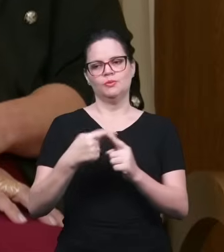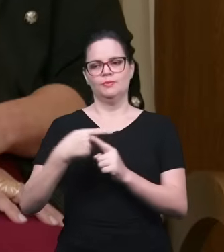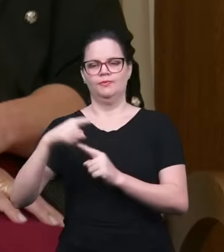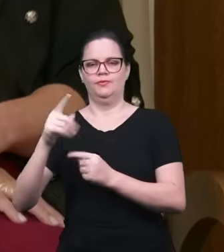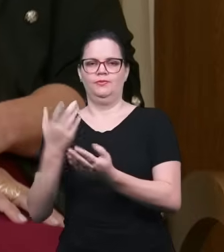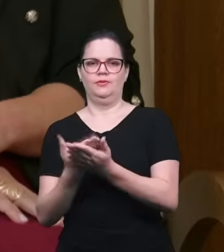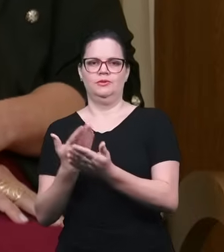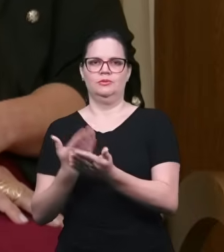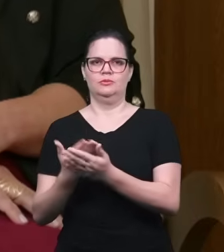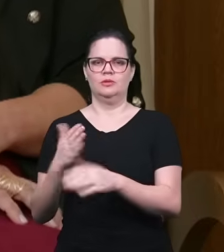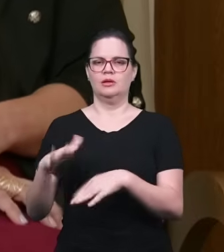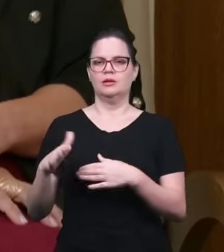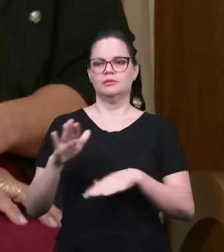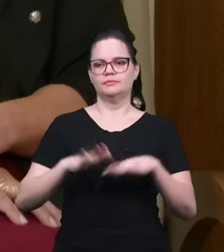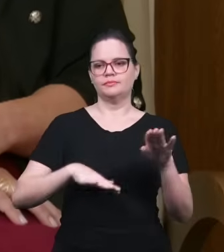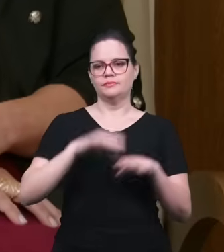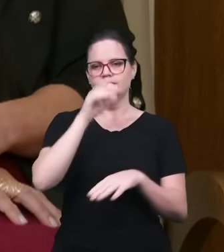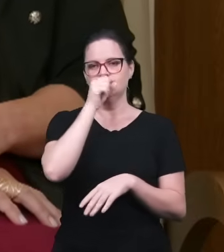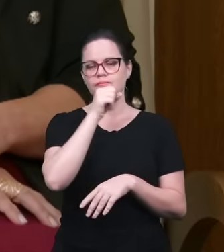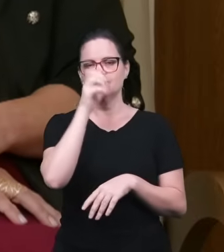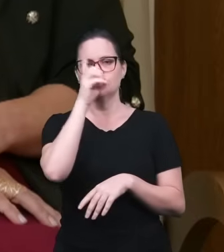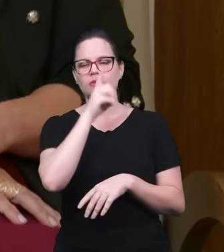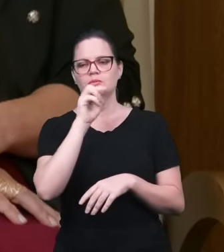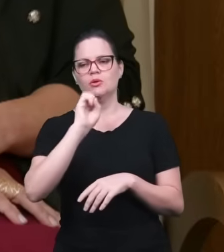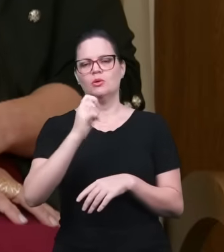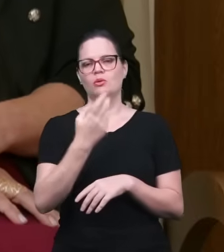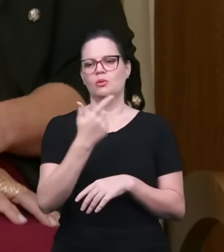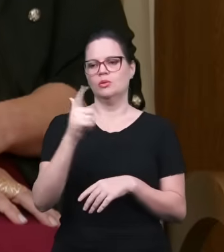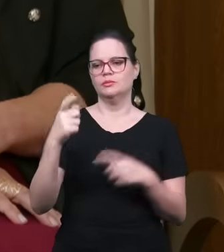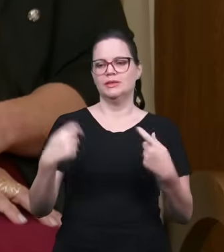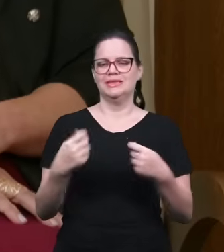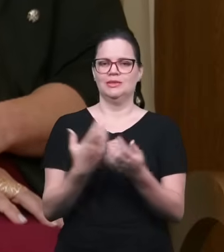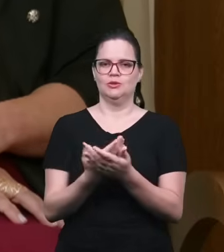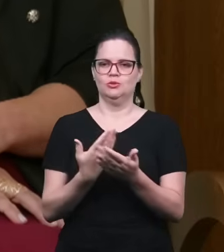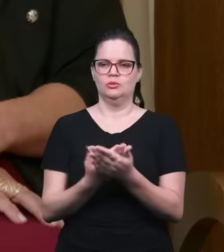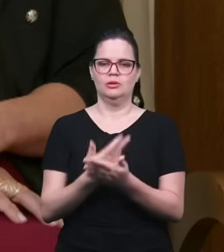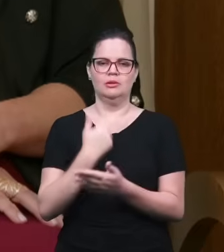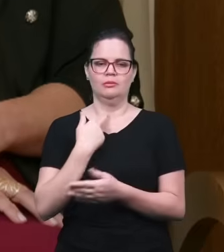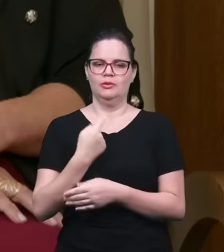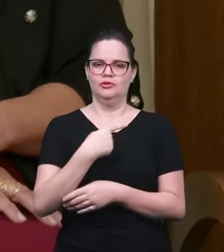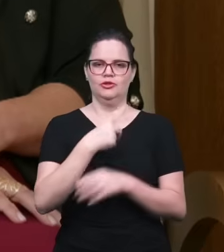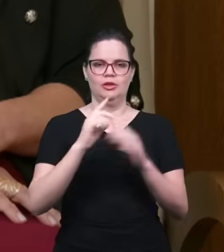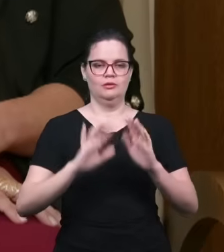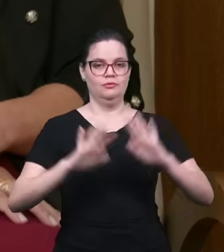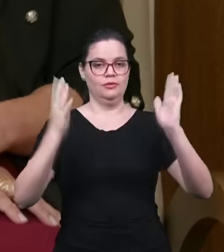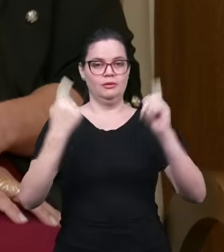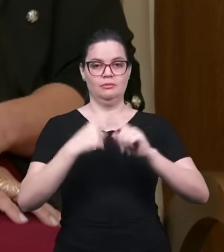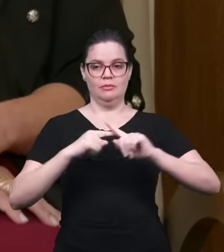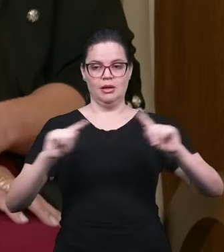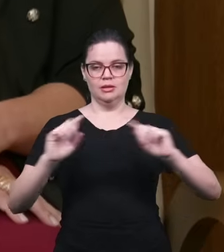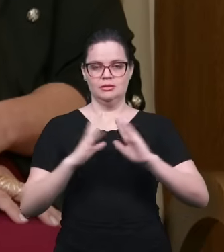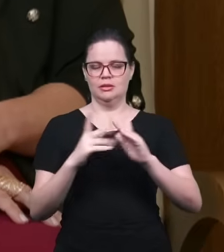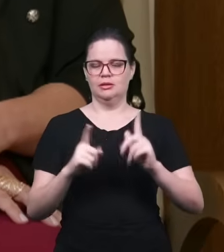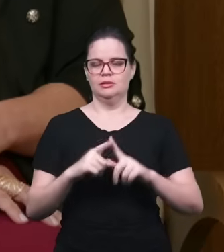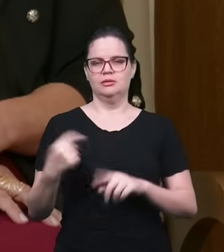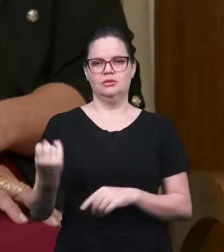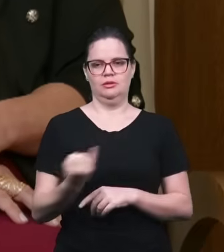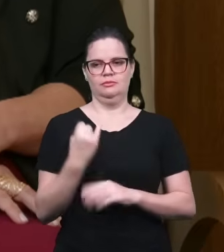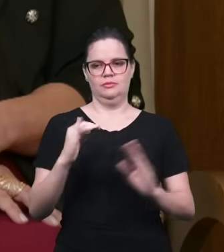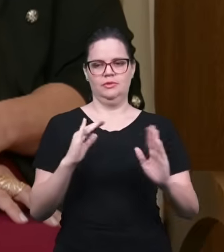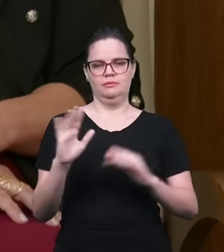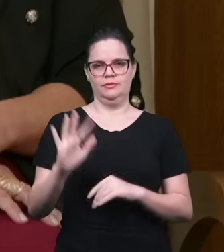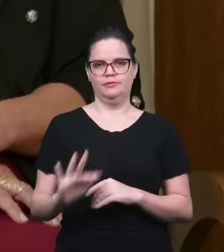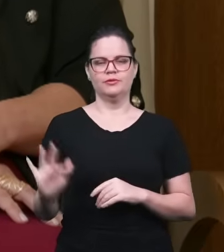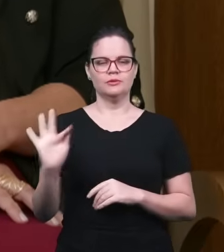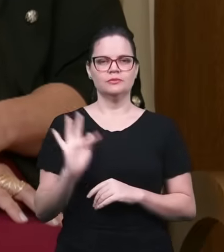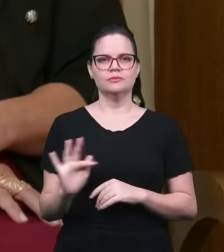dos estudos, às vezes no final de semana por algum assunto ou outro, mas a igreja é muito importante nesse momento para que você não